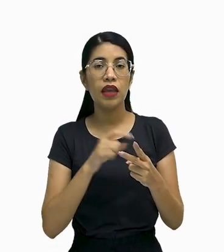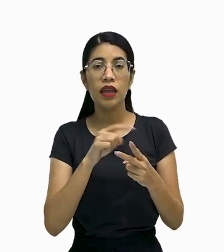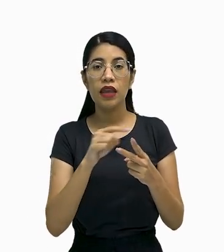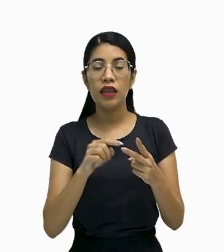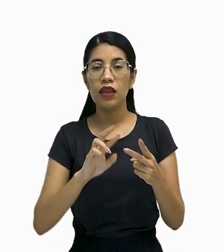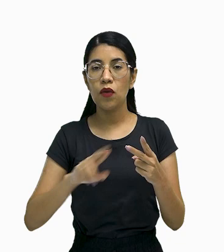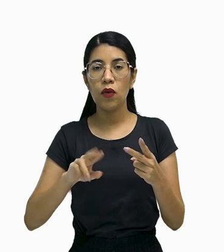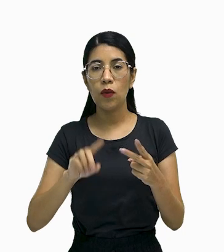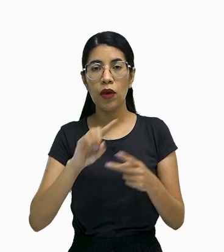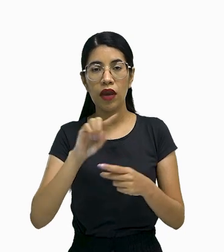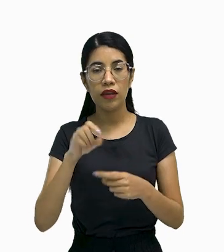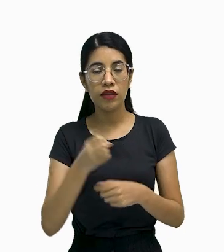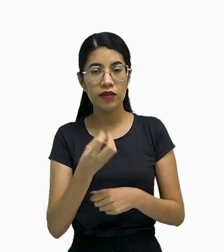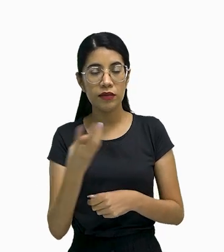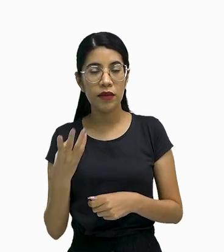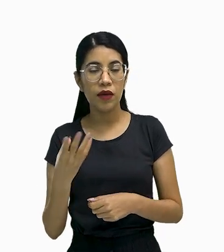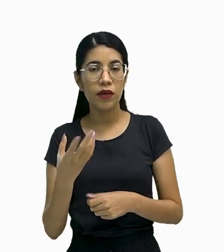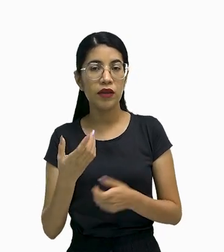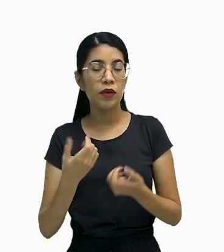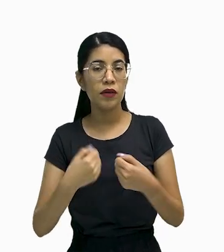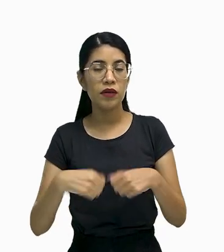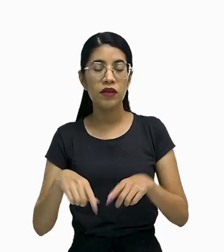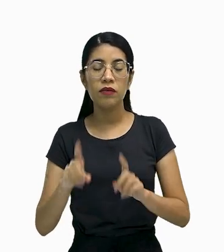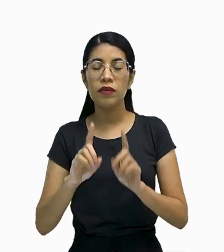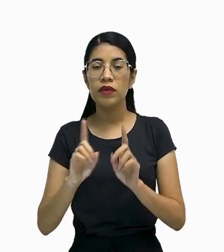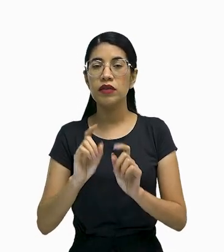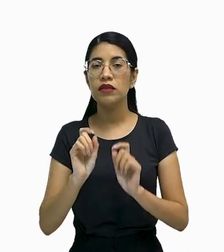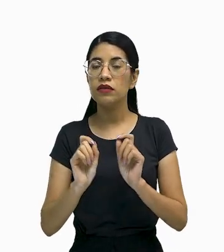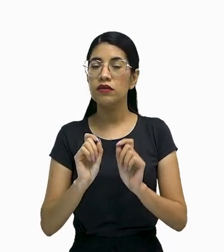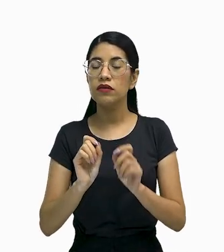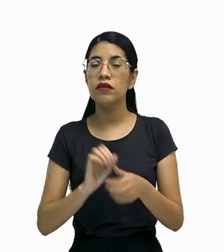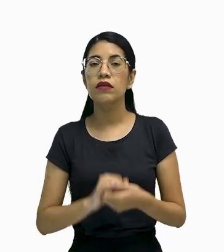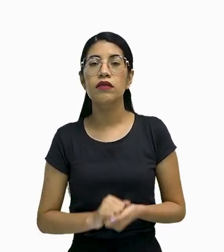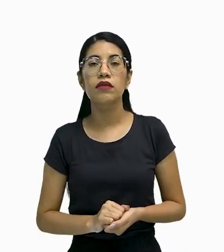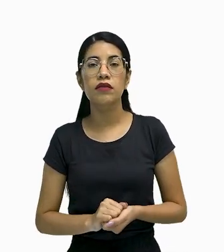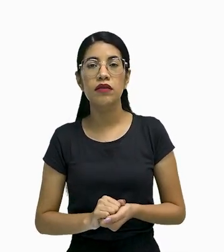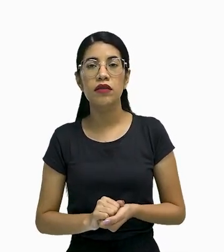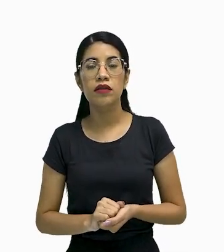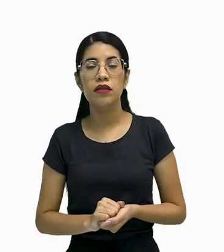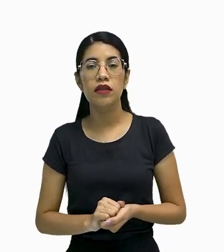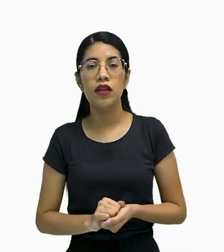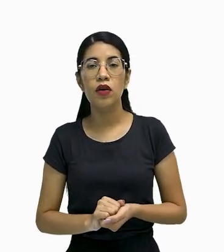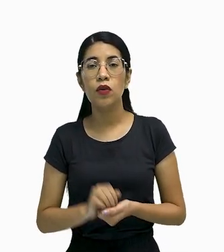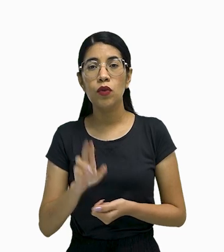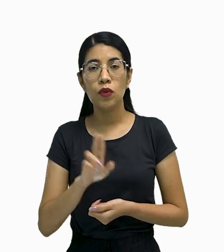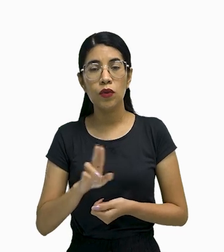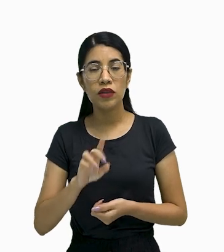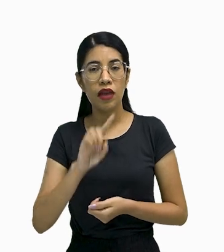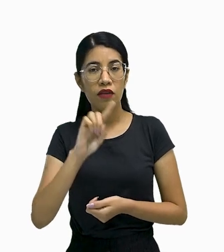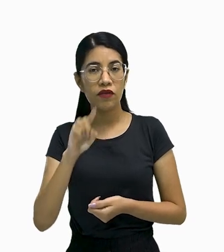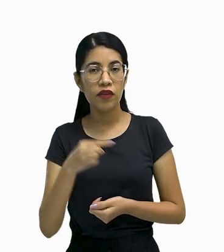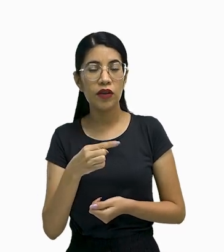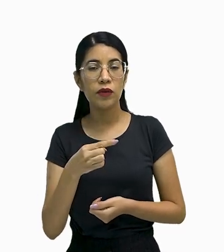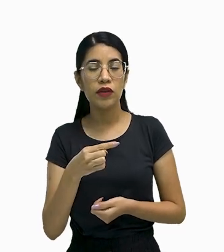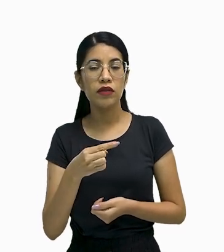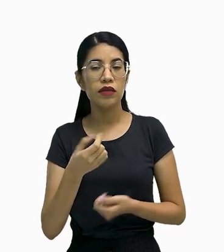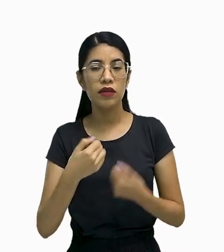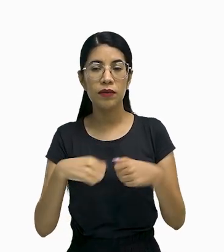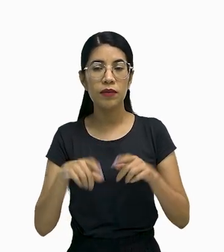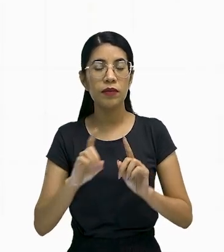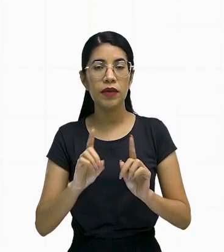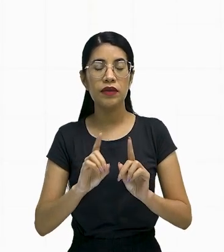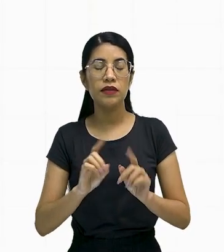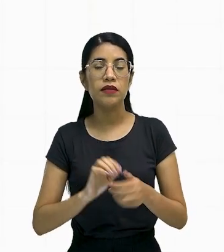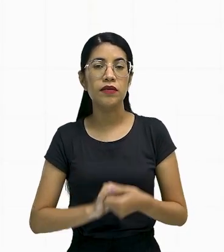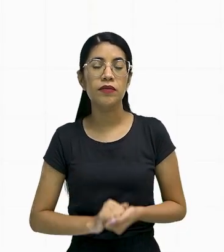valor decimal, então não há a necessidade de você correr a vírgula para nenhum dos lados, tá